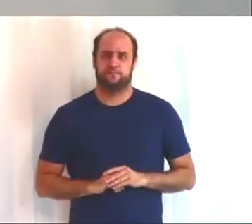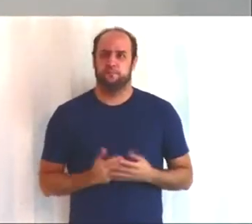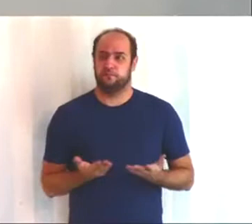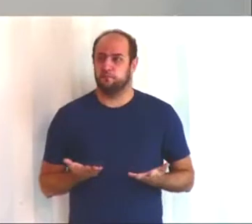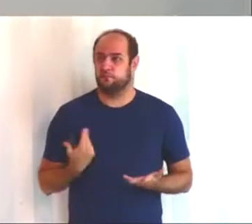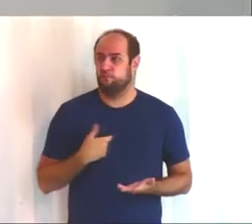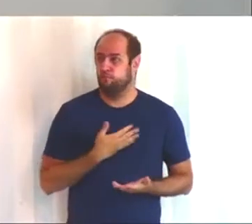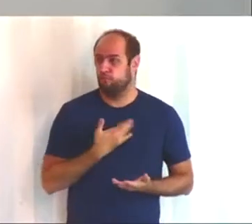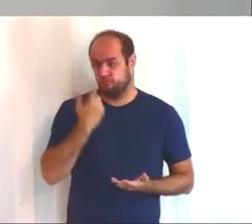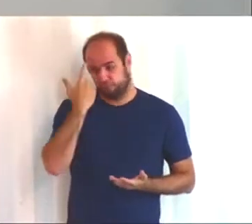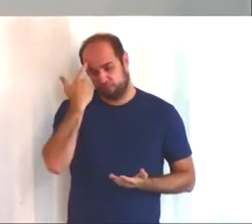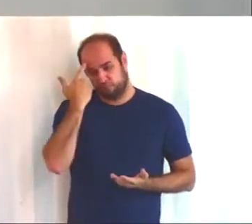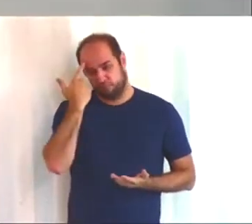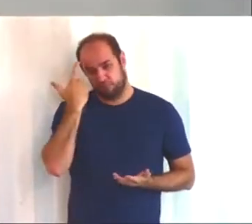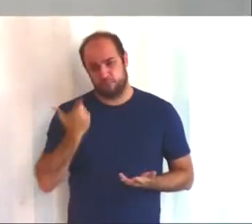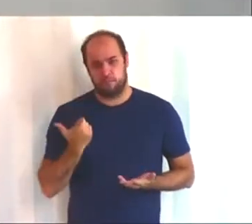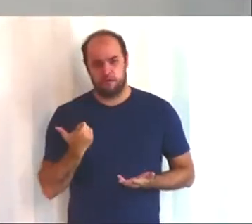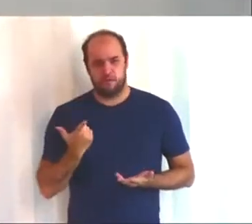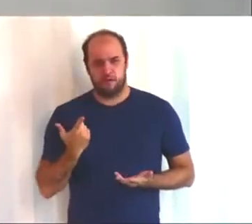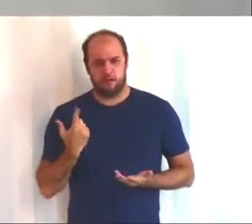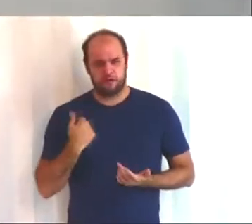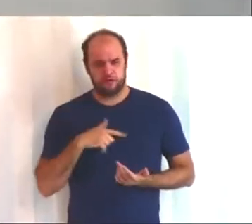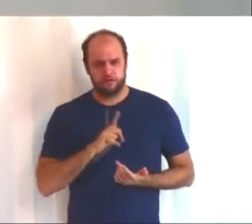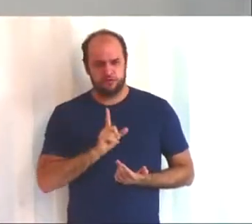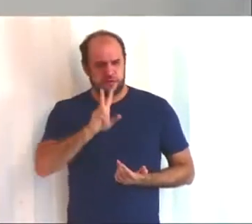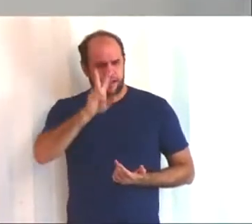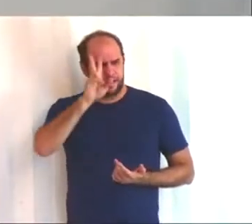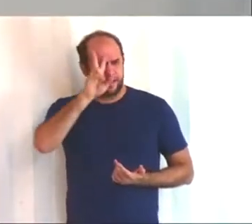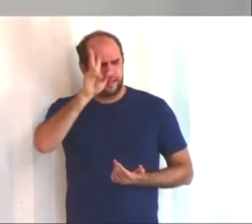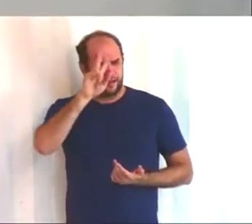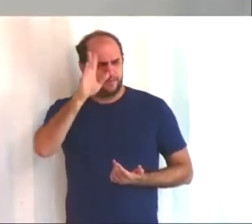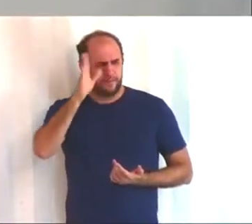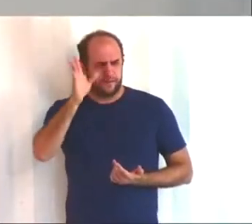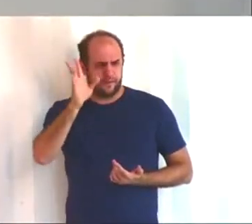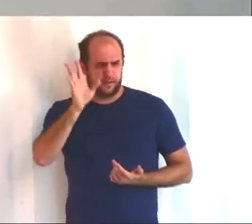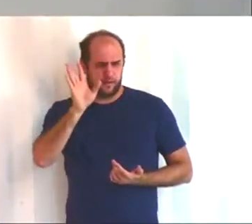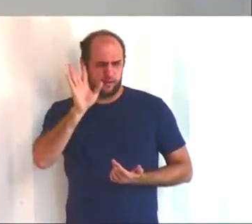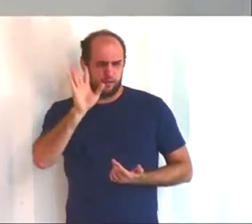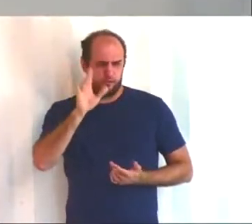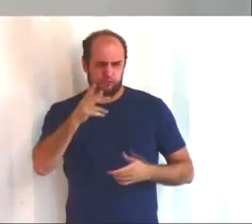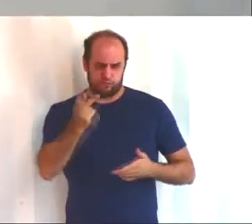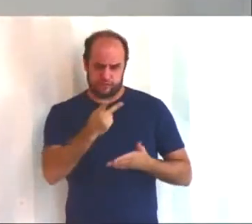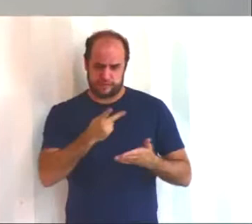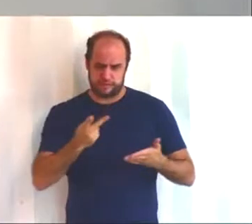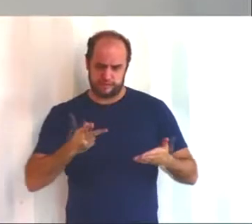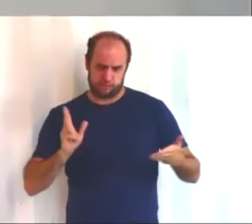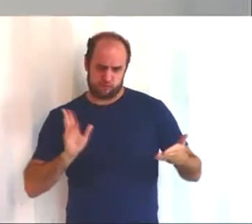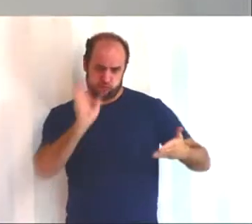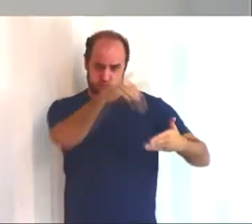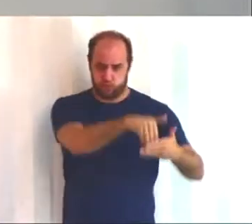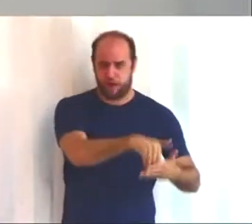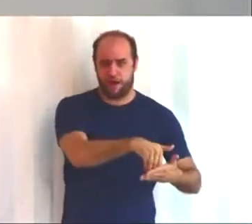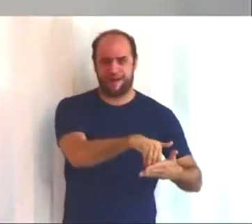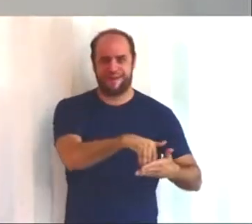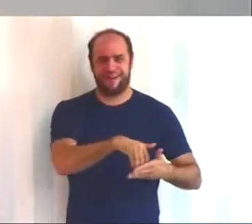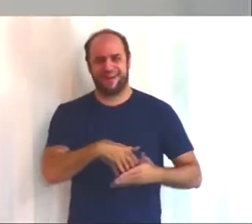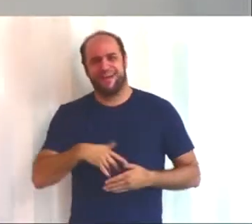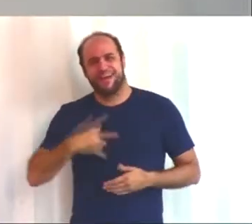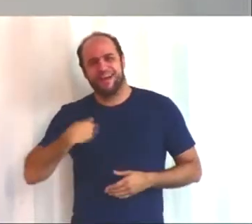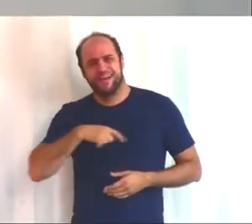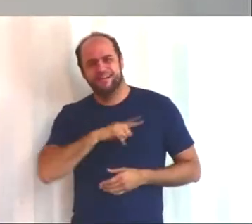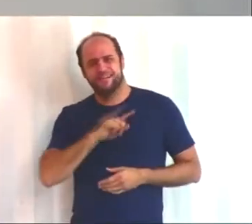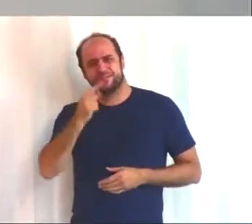consegue se transportar para dentro deste desenho? Será que a gente consegue se transportar para